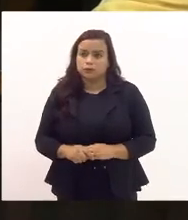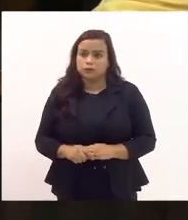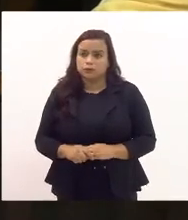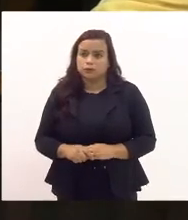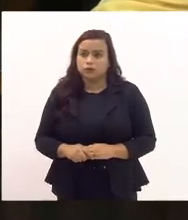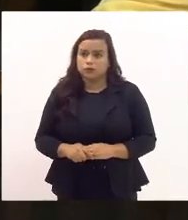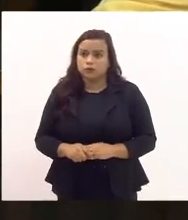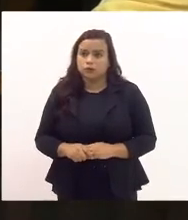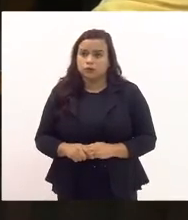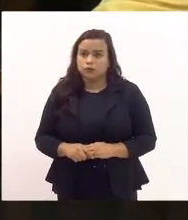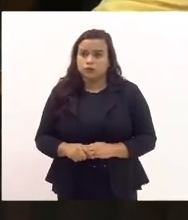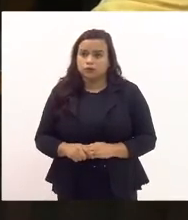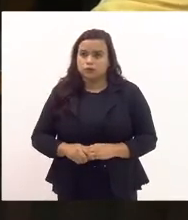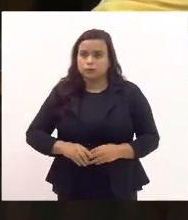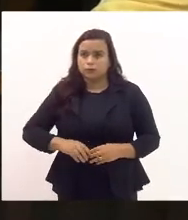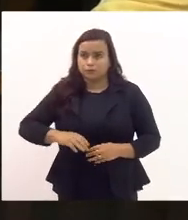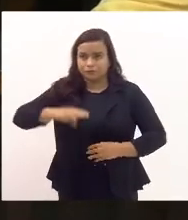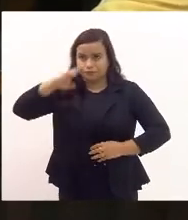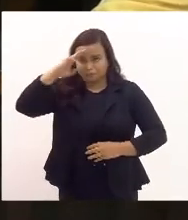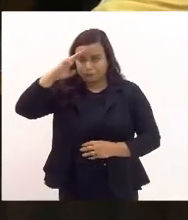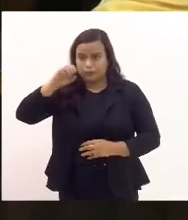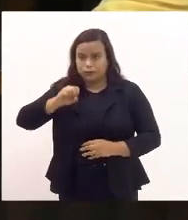Subtenente Bernardo